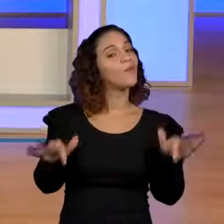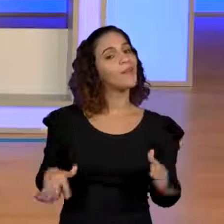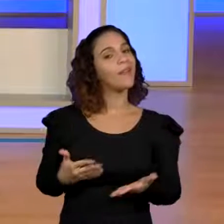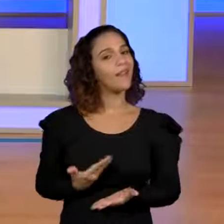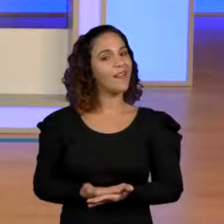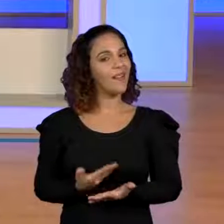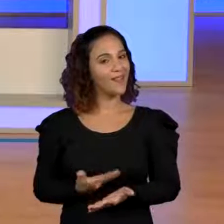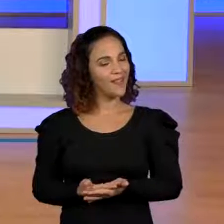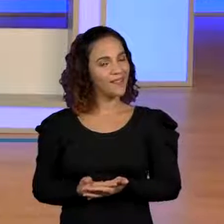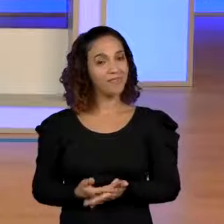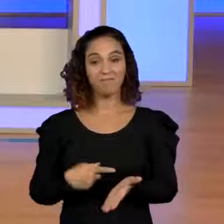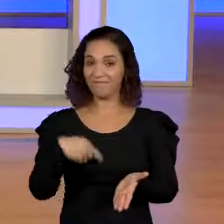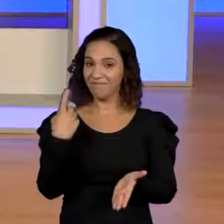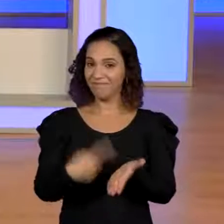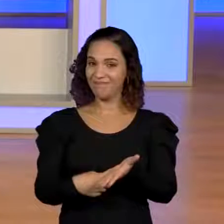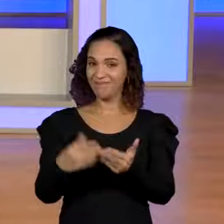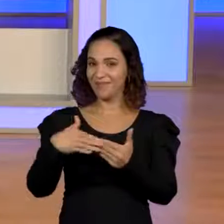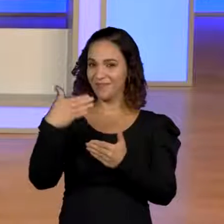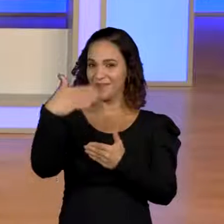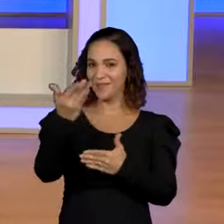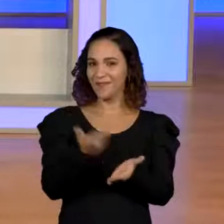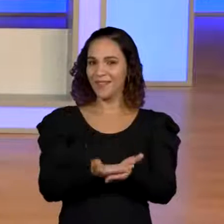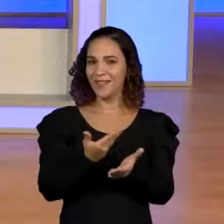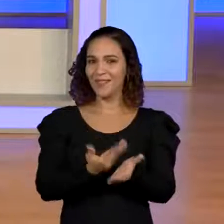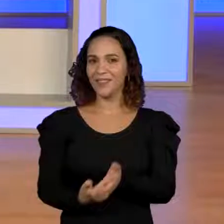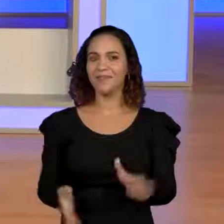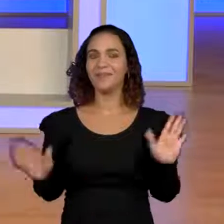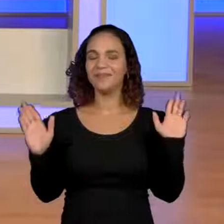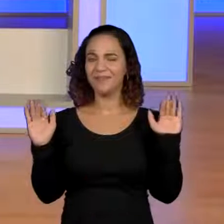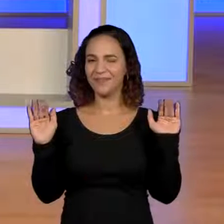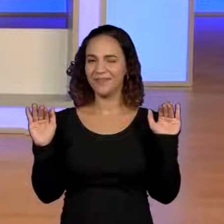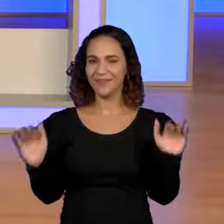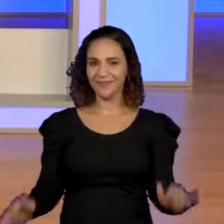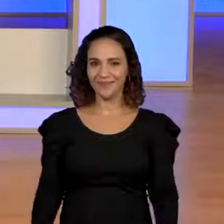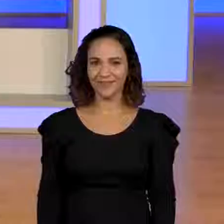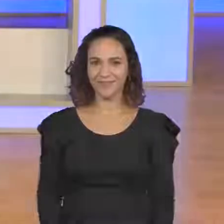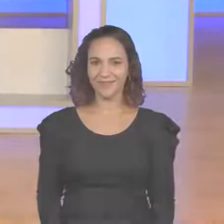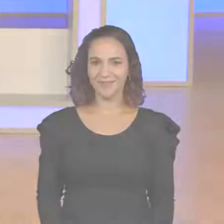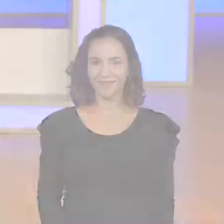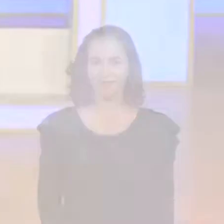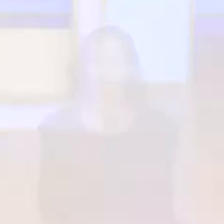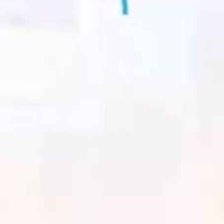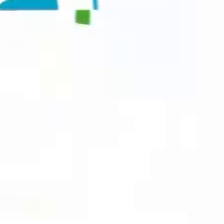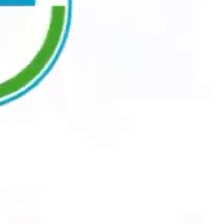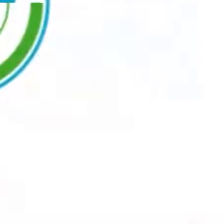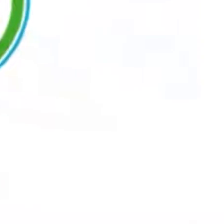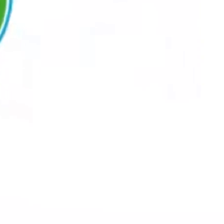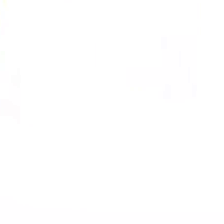aula. Conto com vocês nas próximas aulas, galerinha. Tchau, tchau. Até mais.